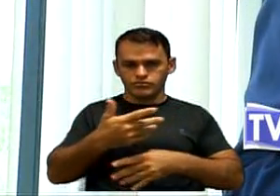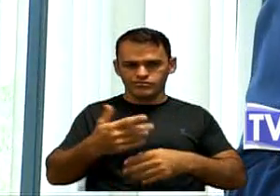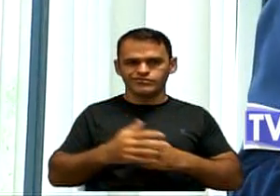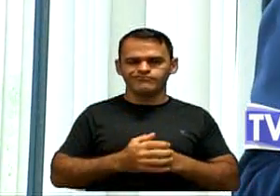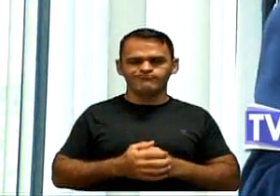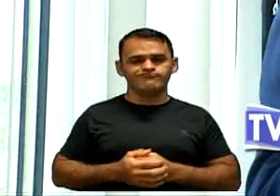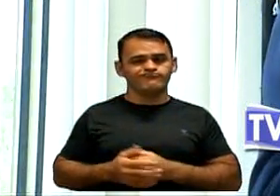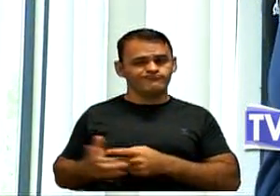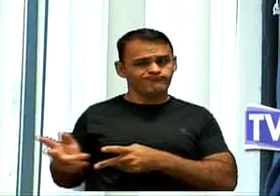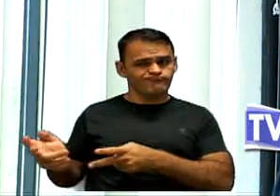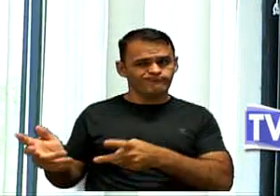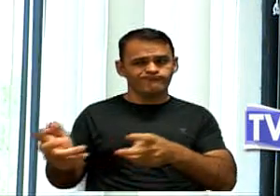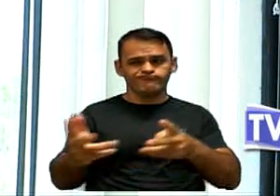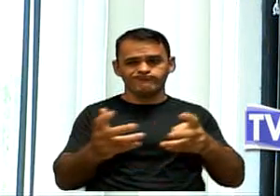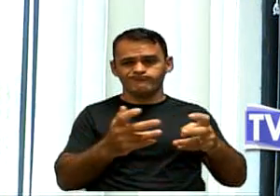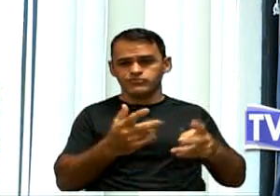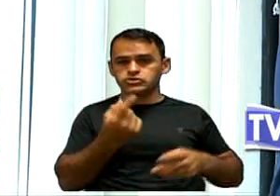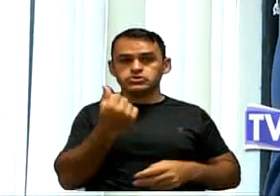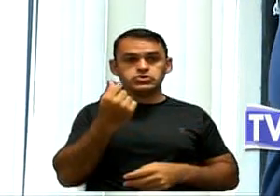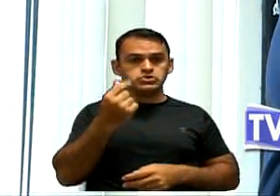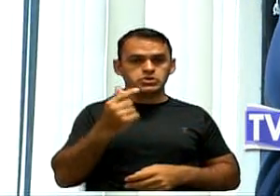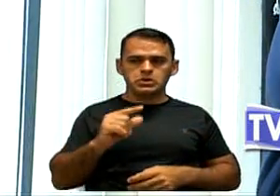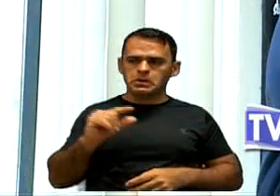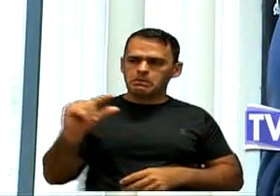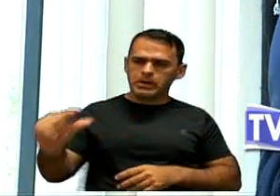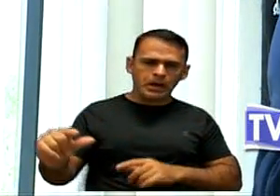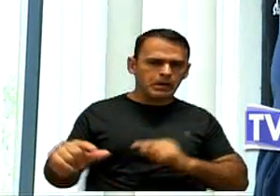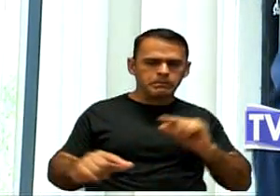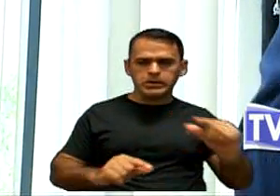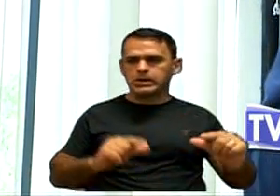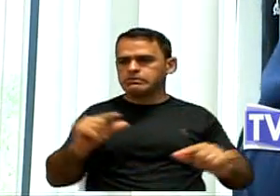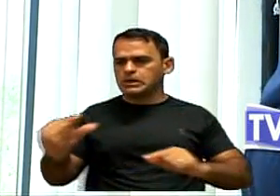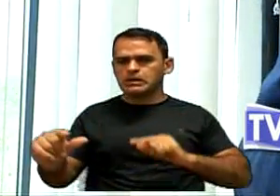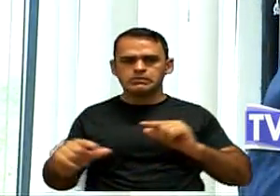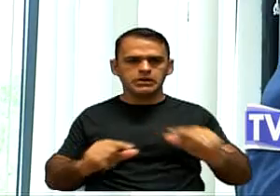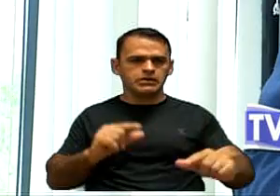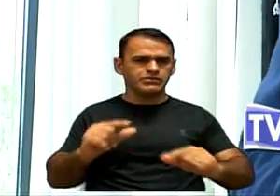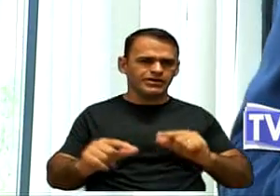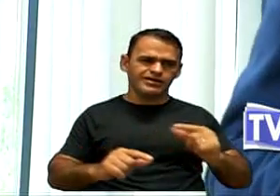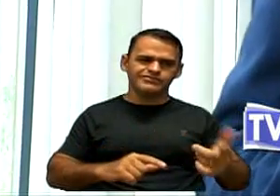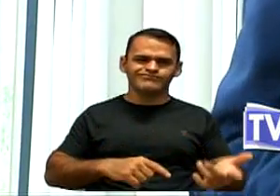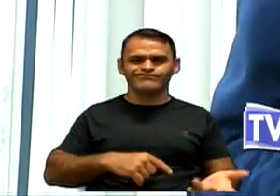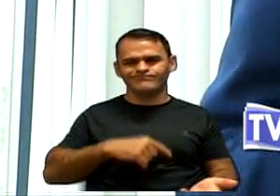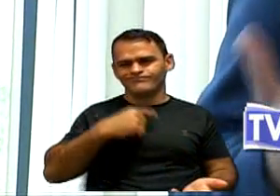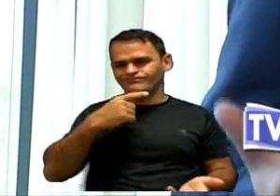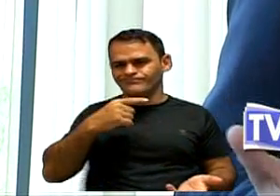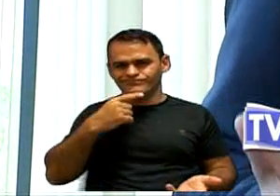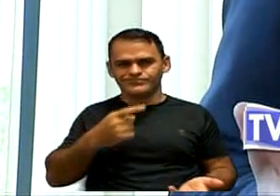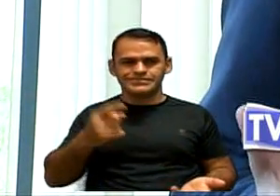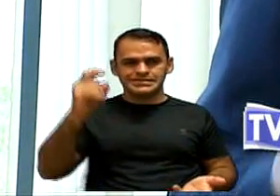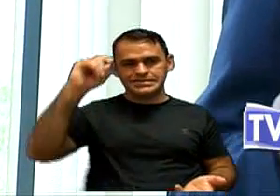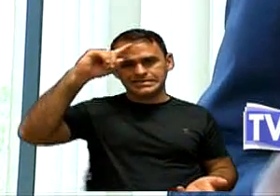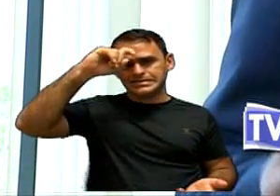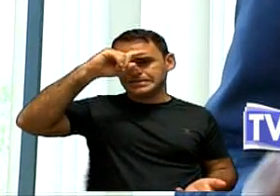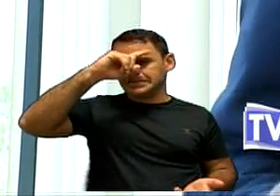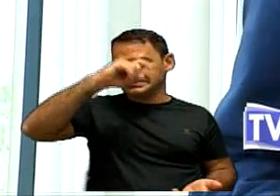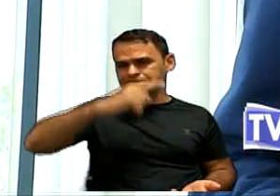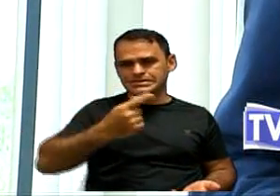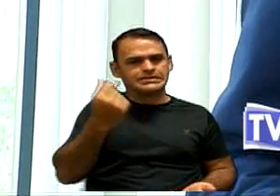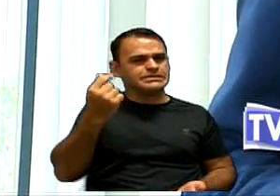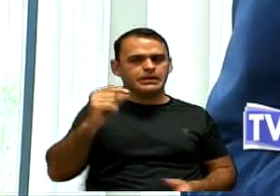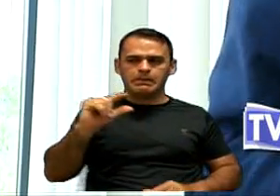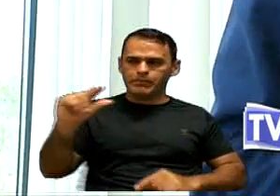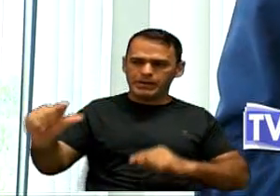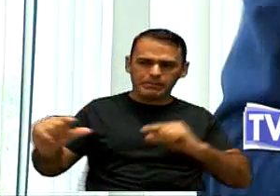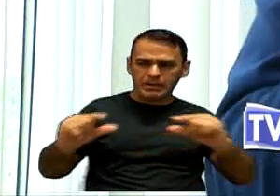que a capacidade de investimento da prefeitura neste momento de crise é uma capacidade mínima de